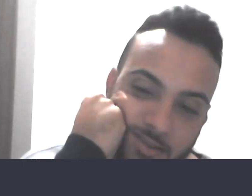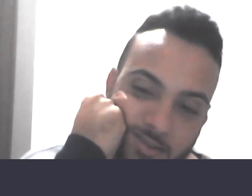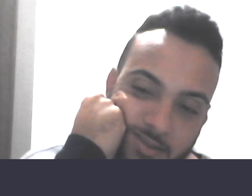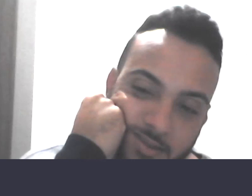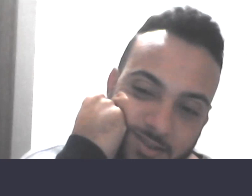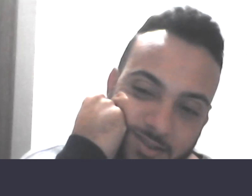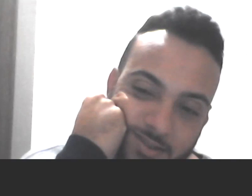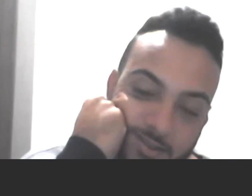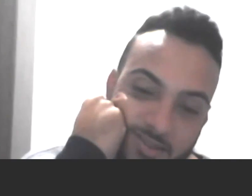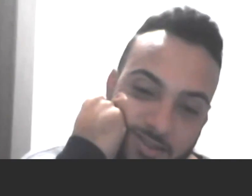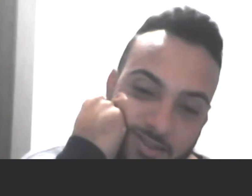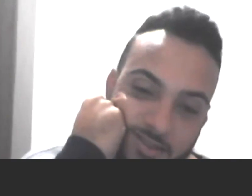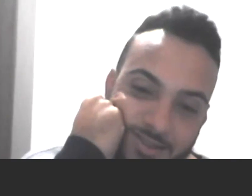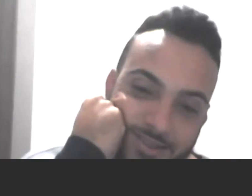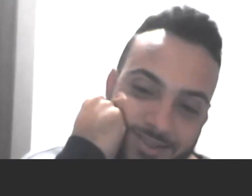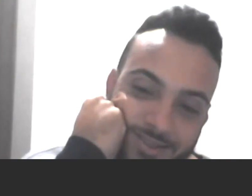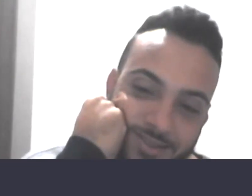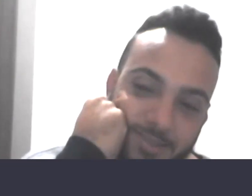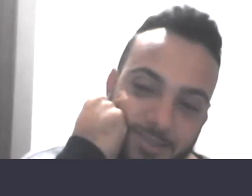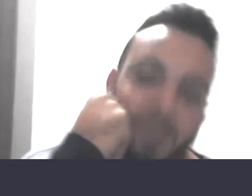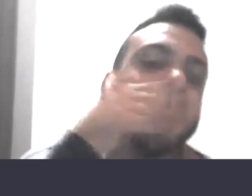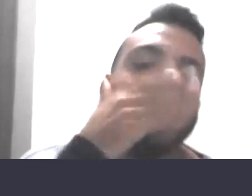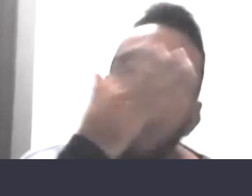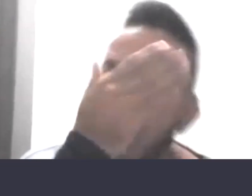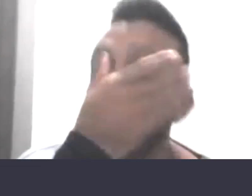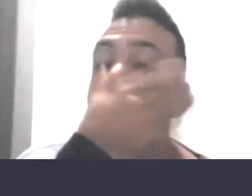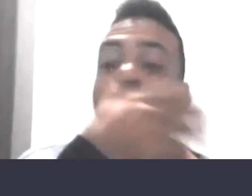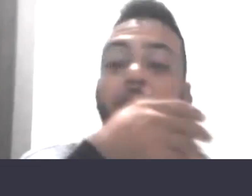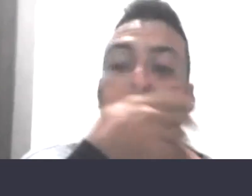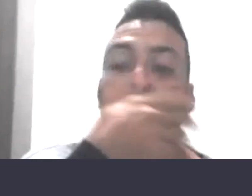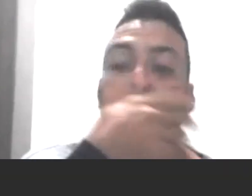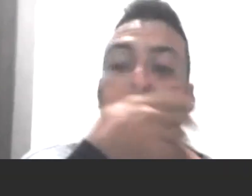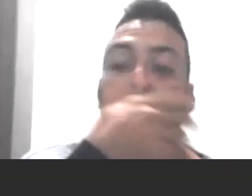Parabéns pela aula, só isso. Imagine.